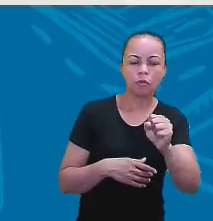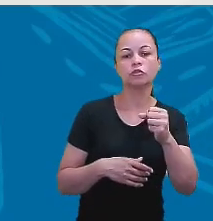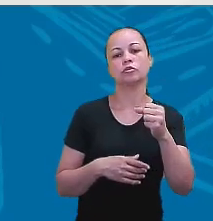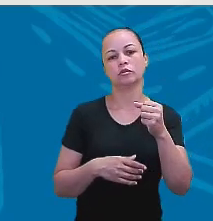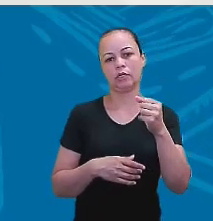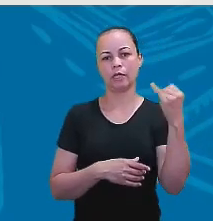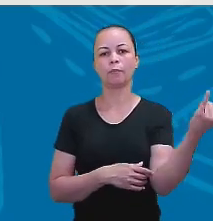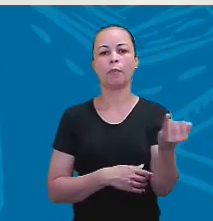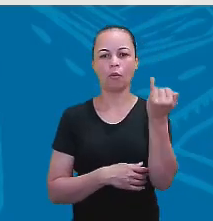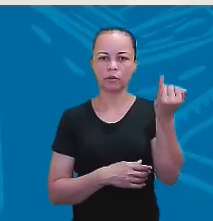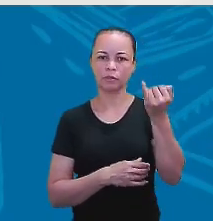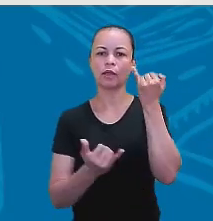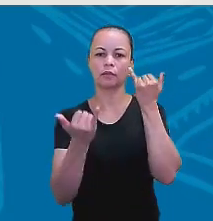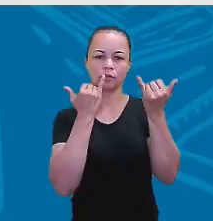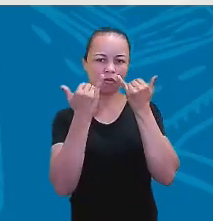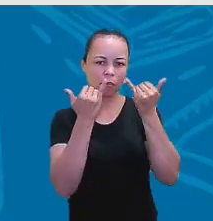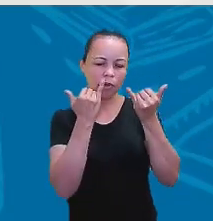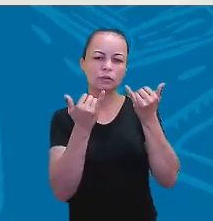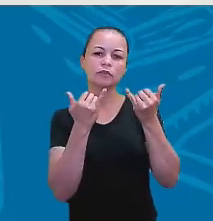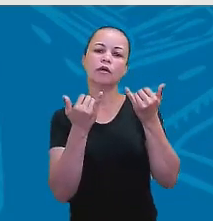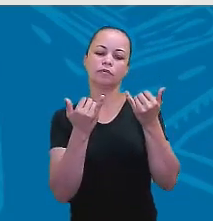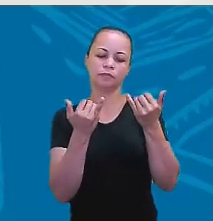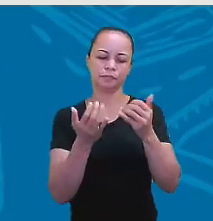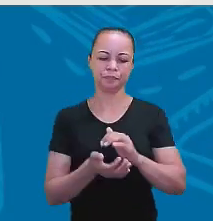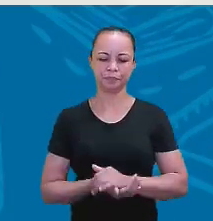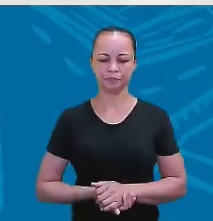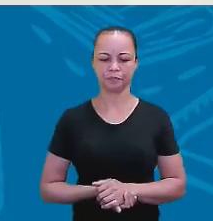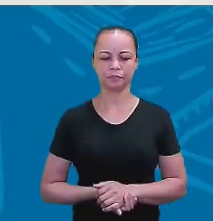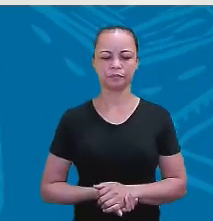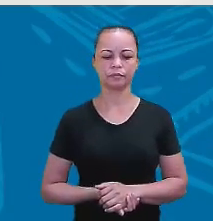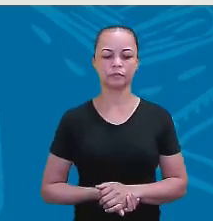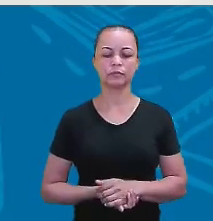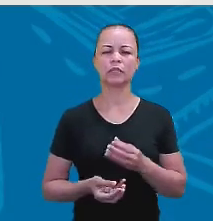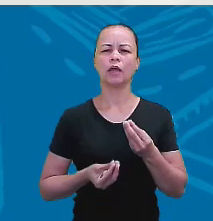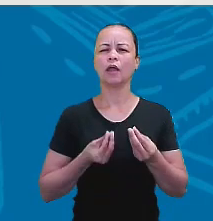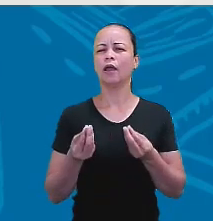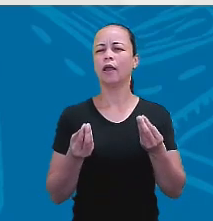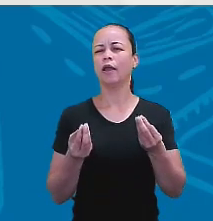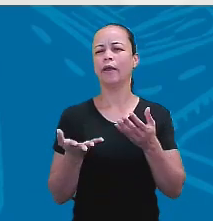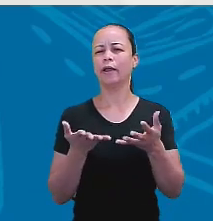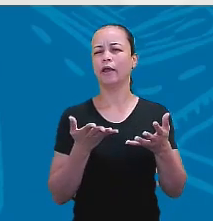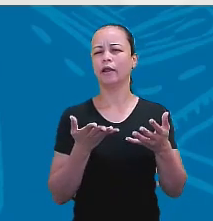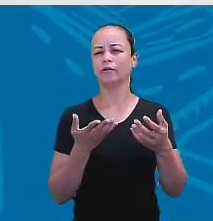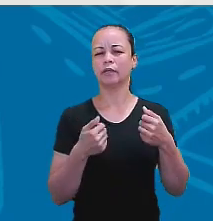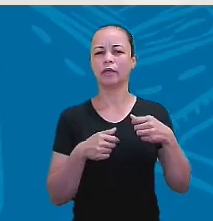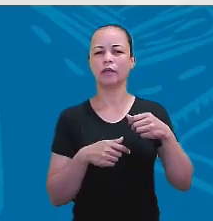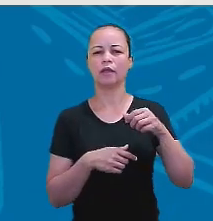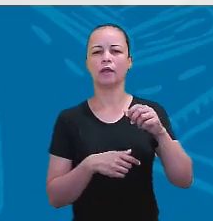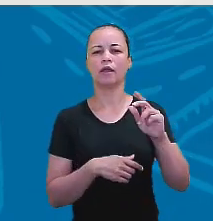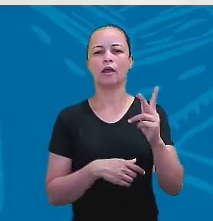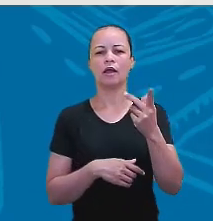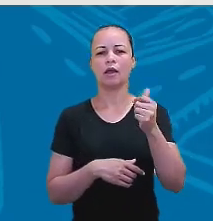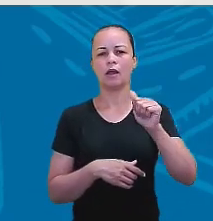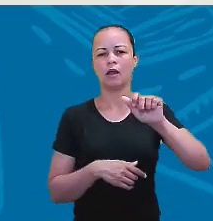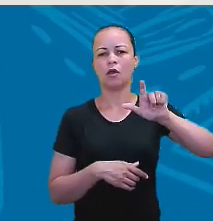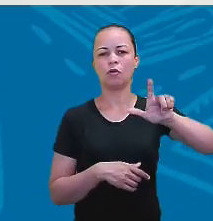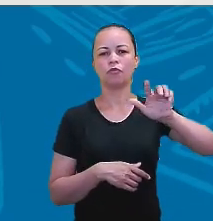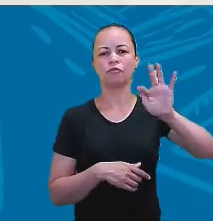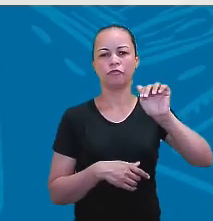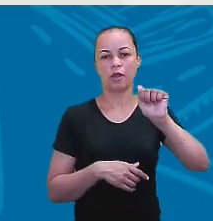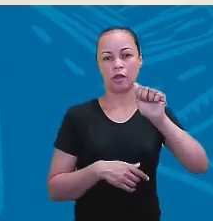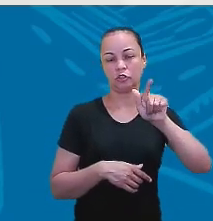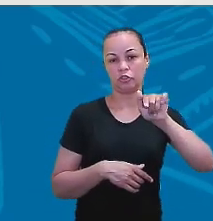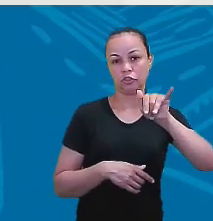Uma organela de uma importância ímpar, porque ela dialoga com a ideia de autofagia, ela dialoga com a ideia